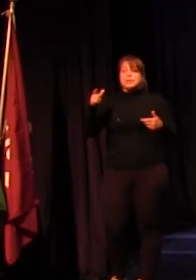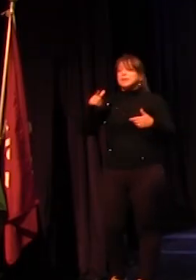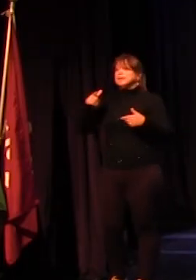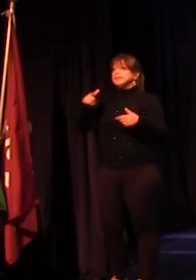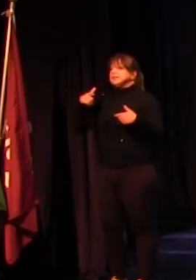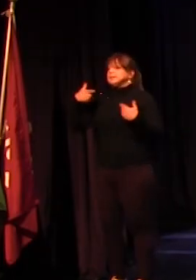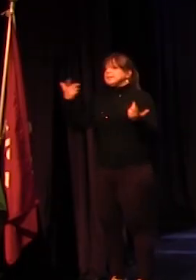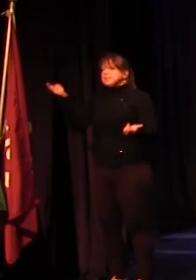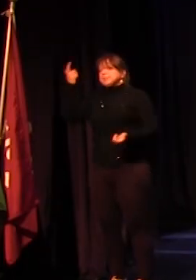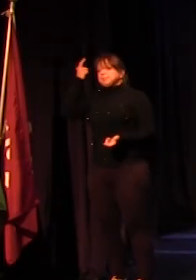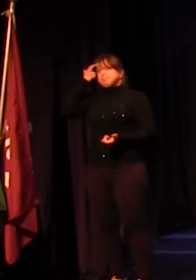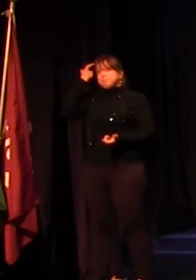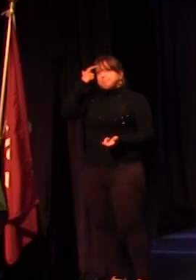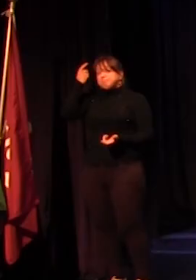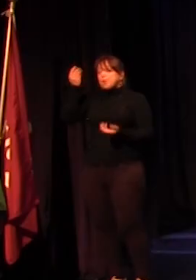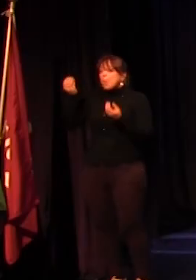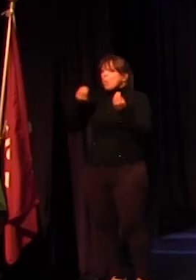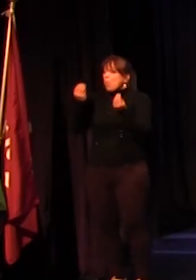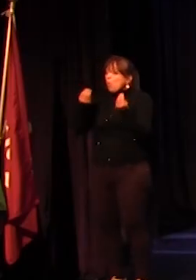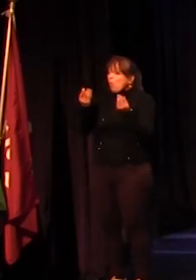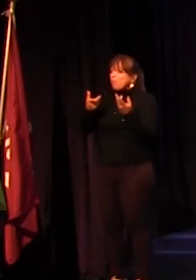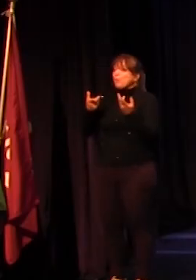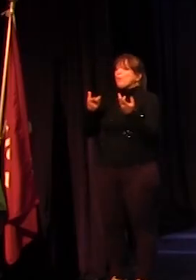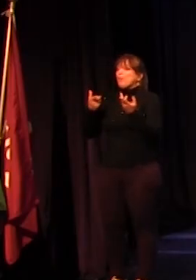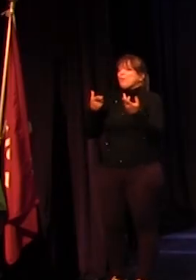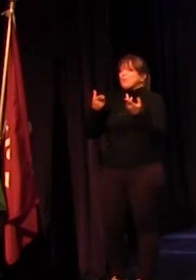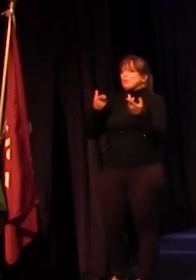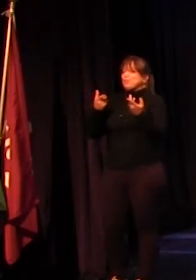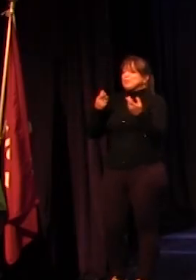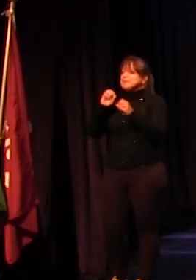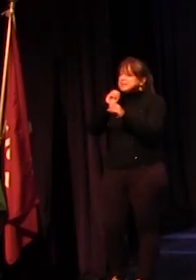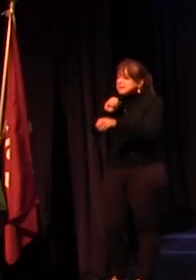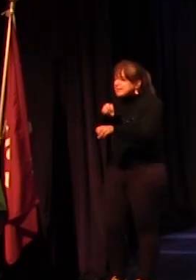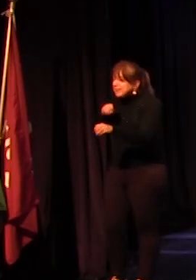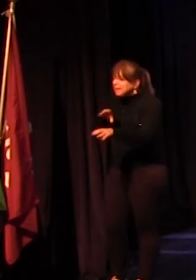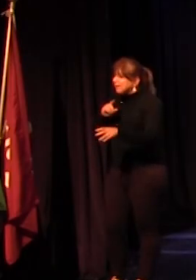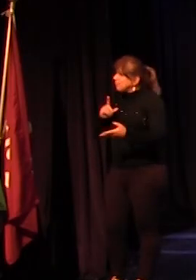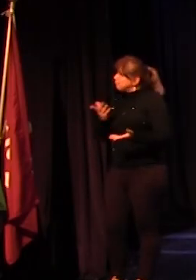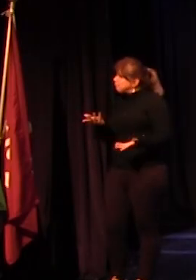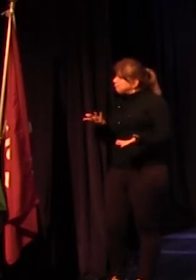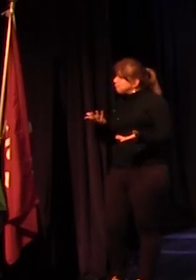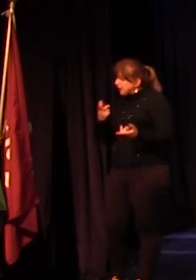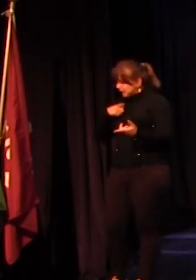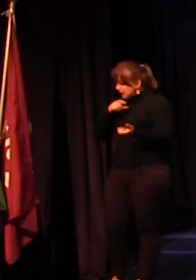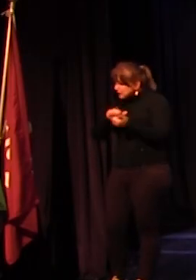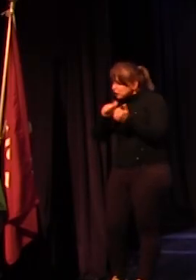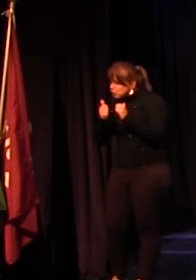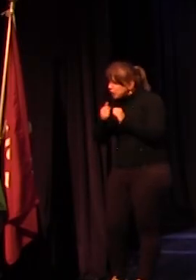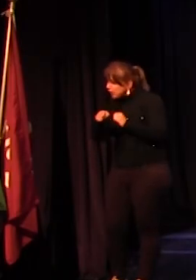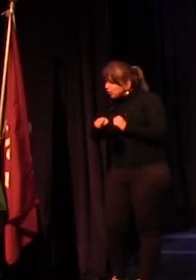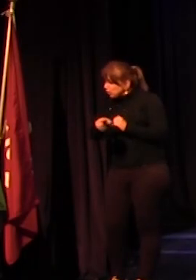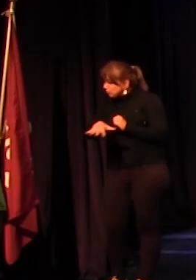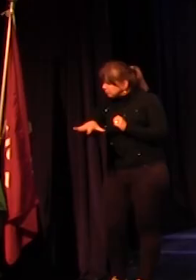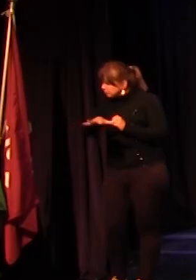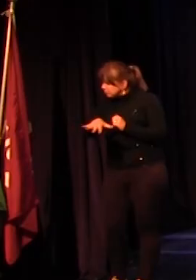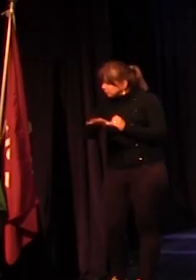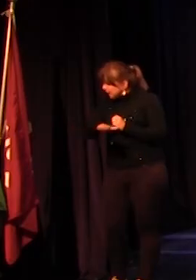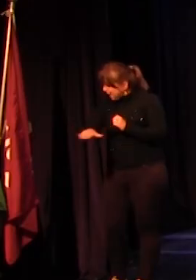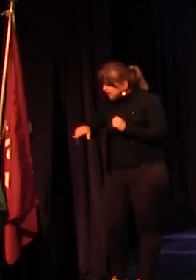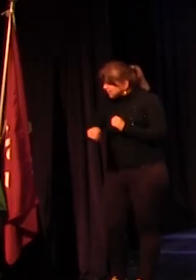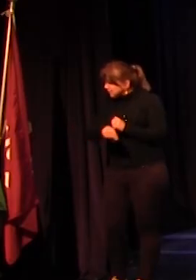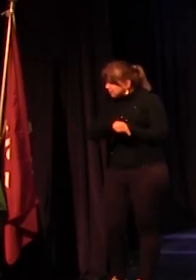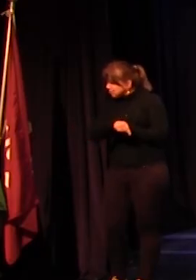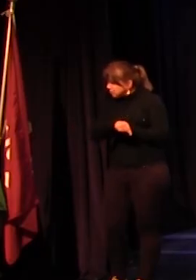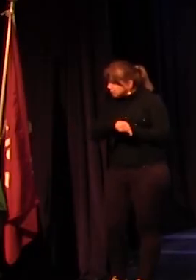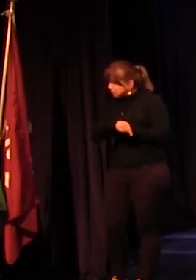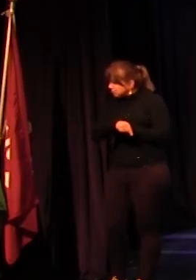né, que o que nós estamos ensinando, que sentido faz isso para nossas